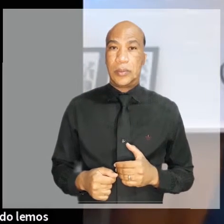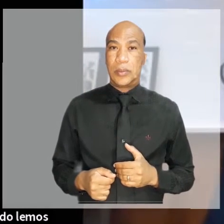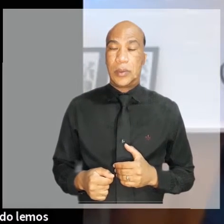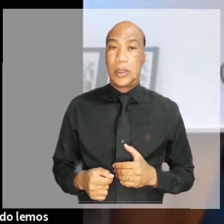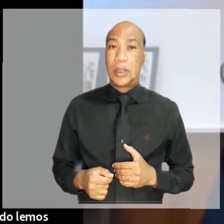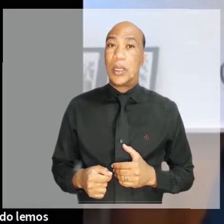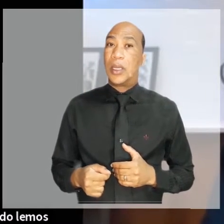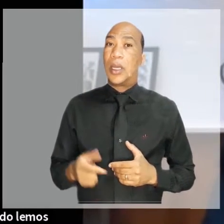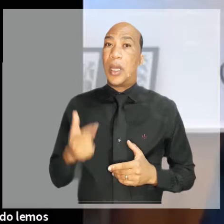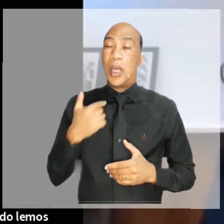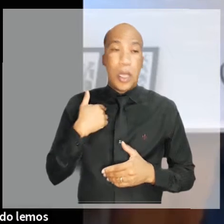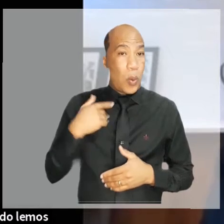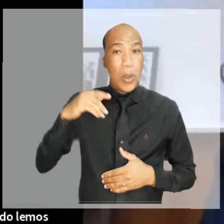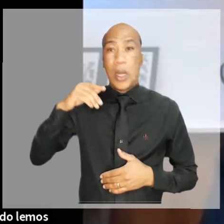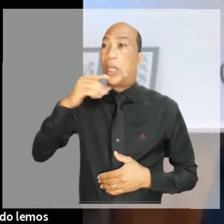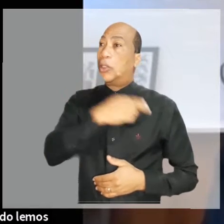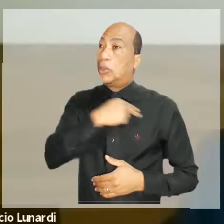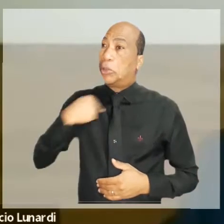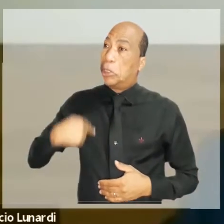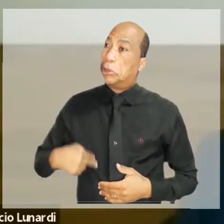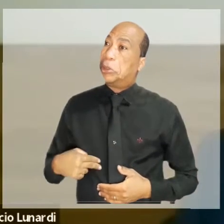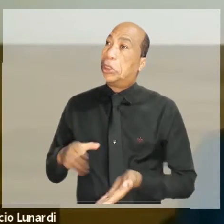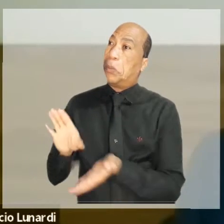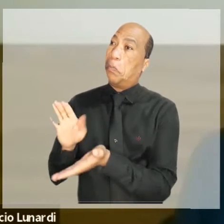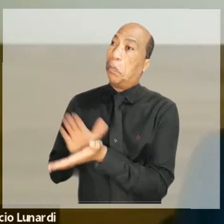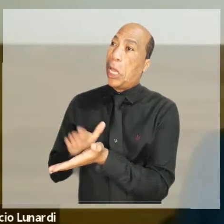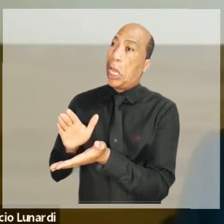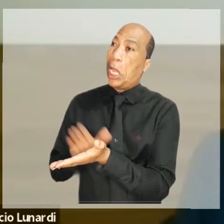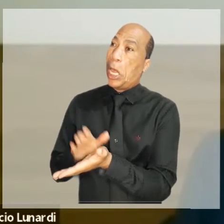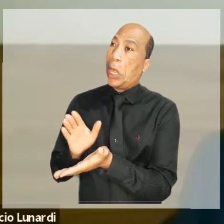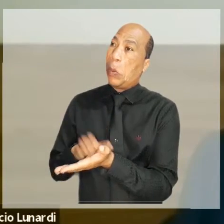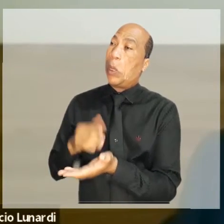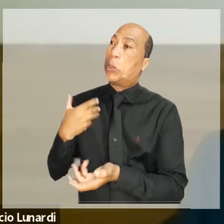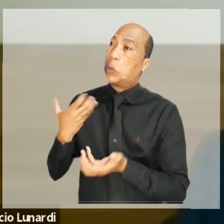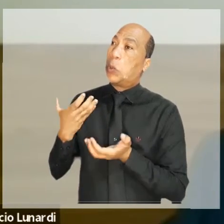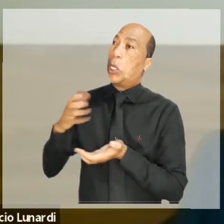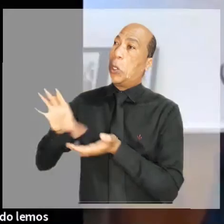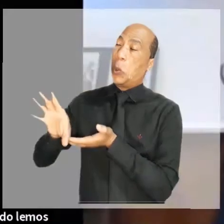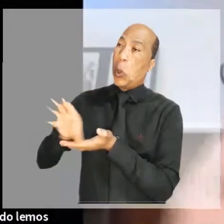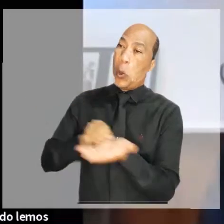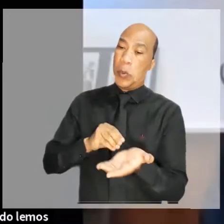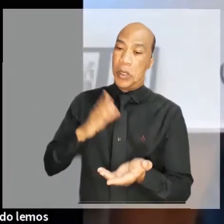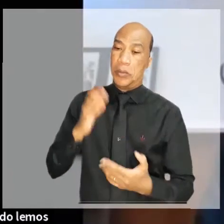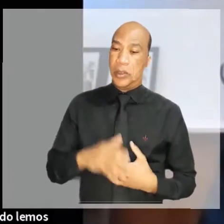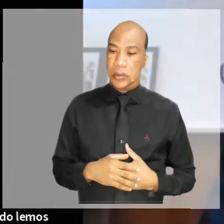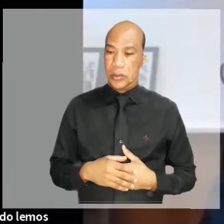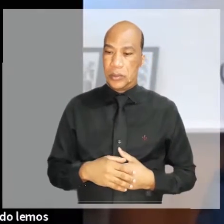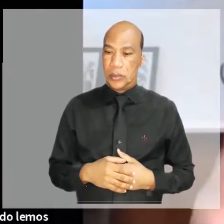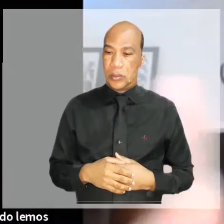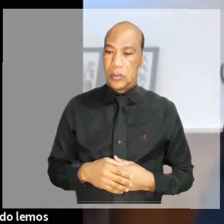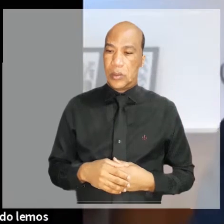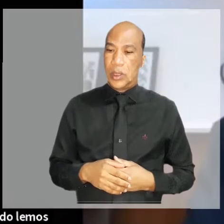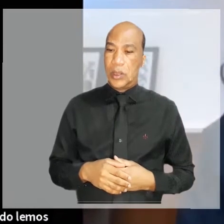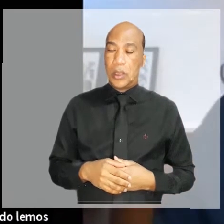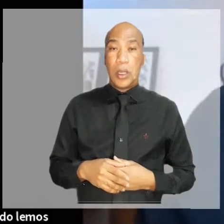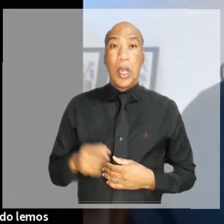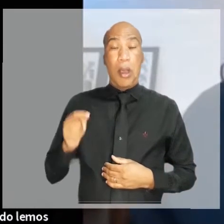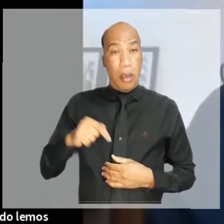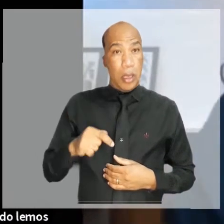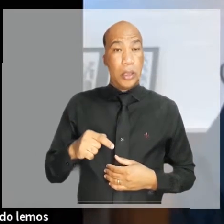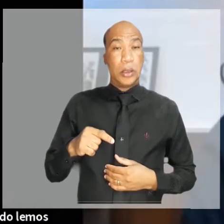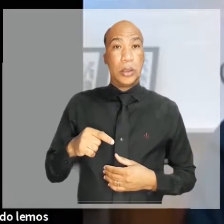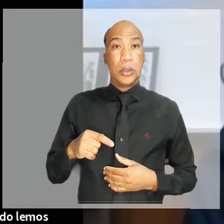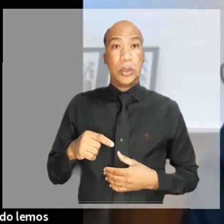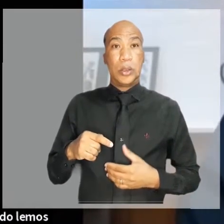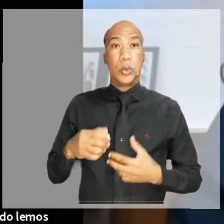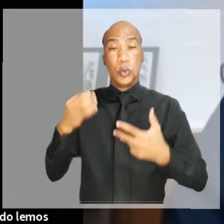plano é também um sucesso, você entendeu? Então, essa lição eu acho que a gente tem que trazer para cá. E eu acho que o